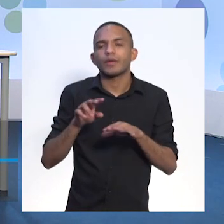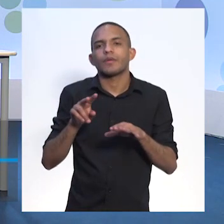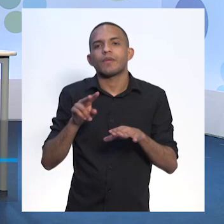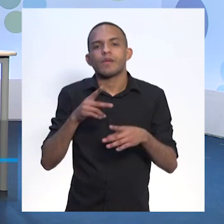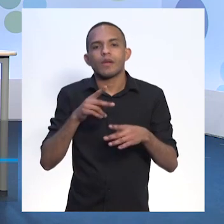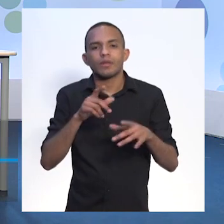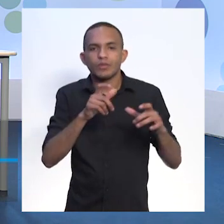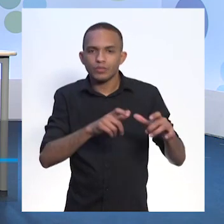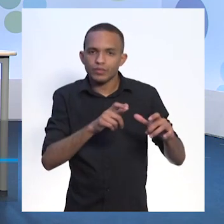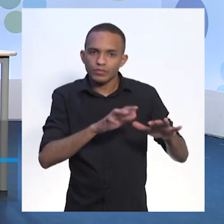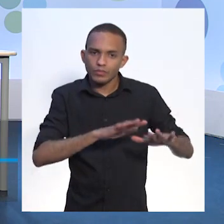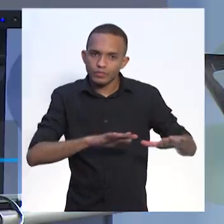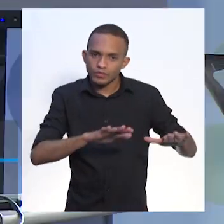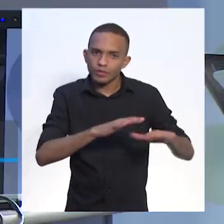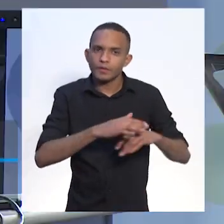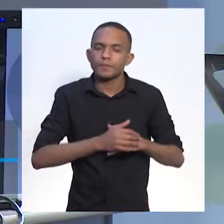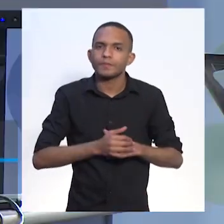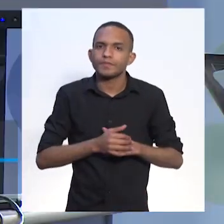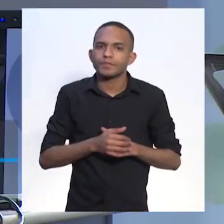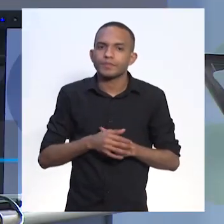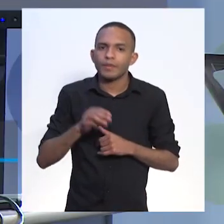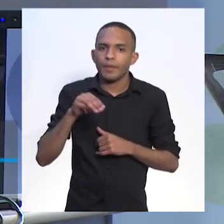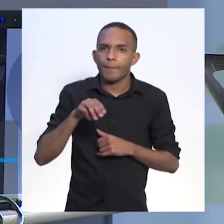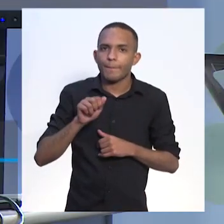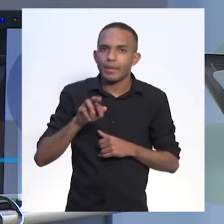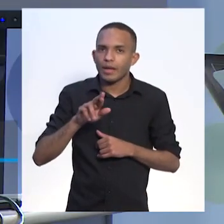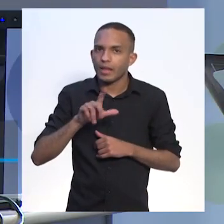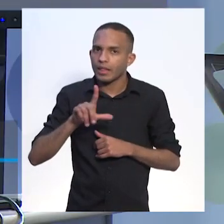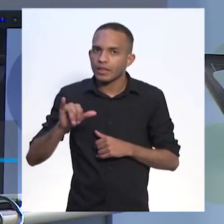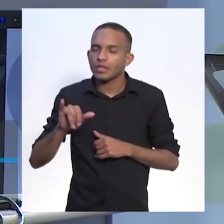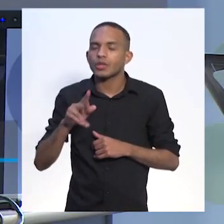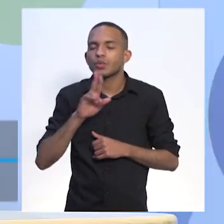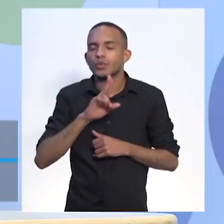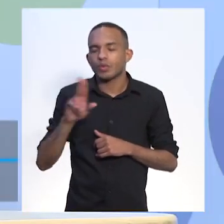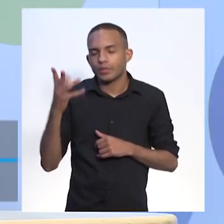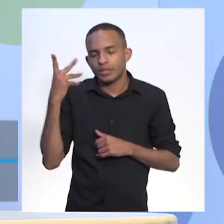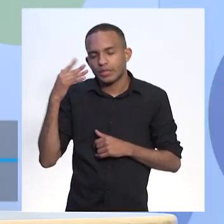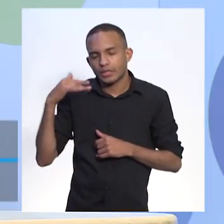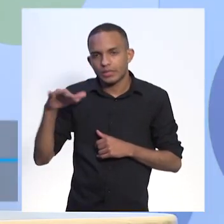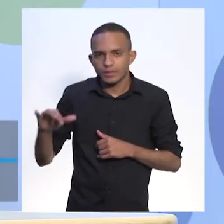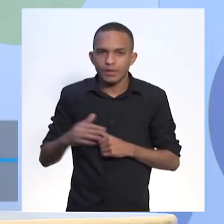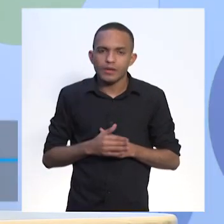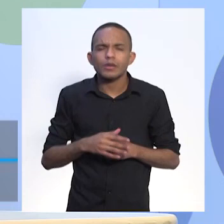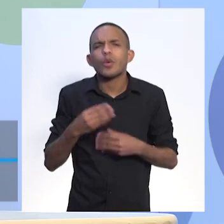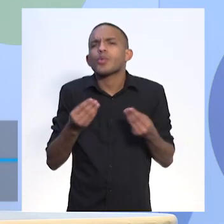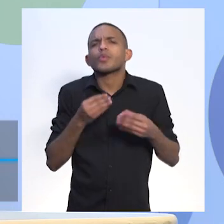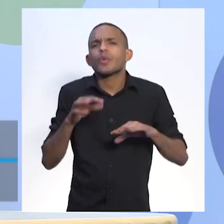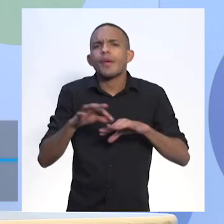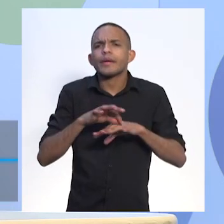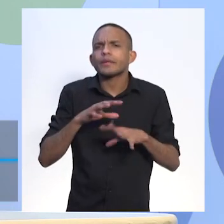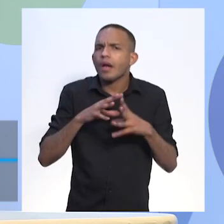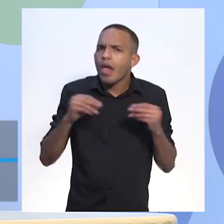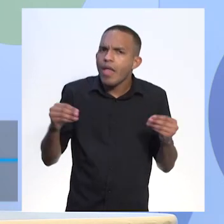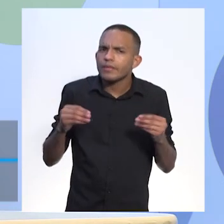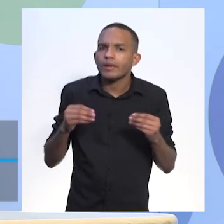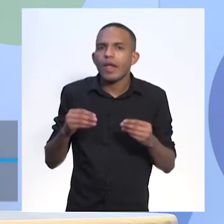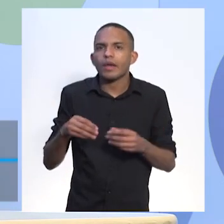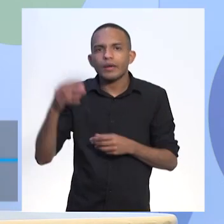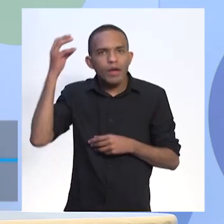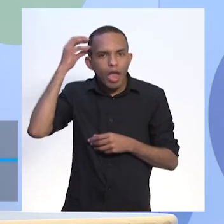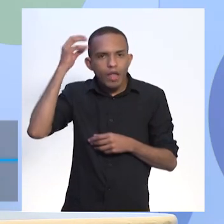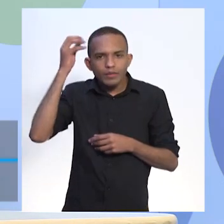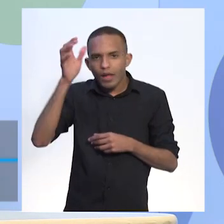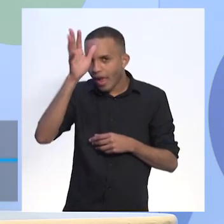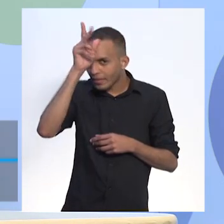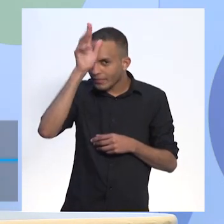Marli. Ok. Como? Temos como aí? Como? Como Temos. que o anel sumiu? Aí eles vão colocar que a culpa é da galinha, quer ver?